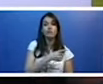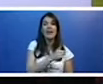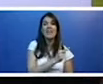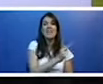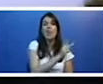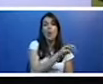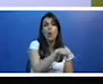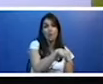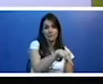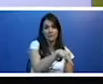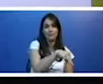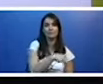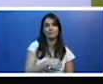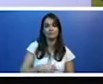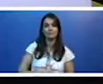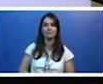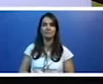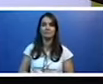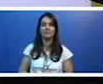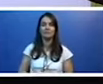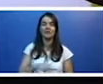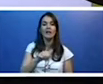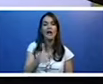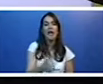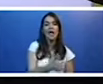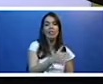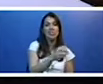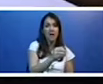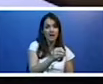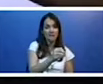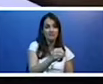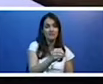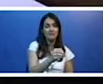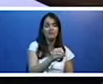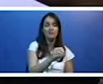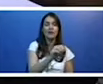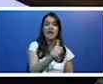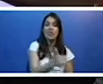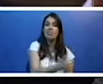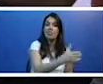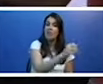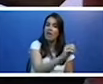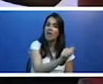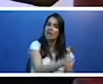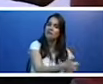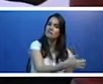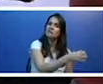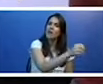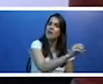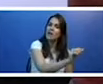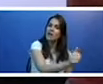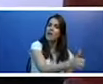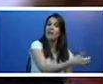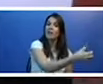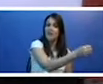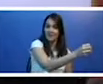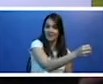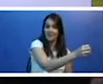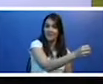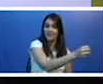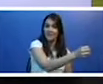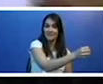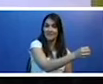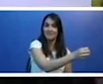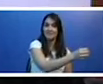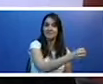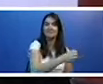quilômetros. Então eu vou dividir por 10, divido por 10 de novo, divido por 10 de novo, e o resultado eu vou